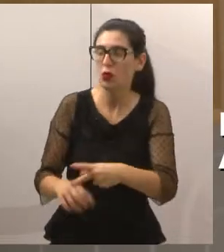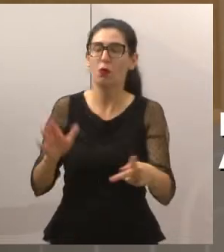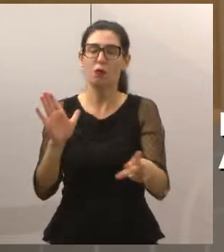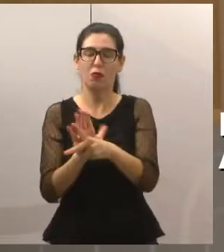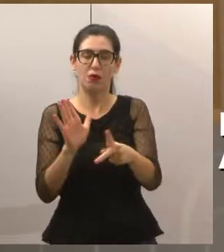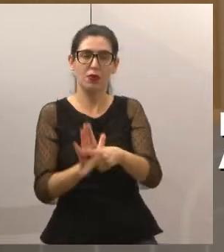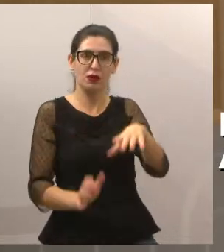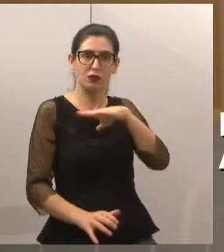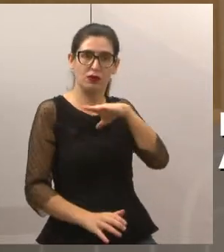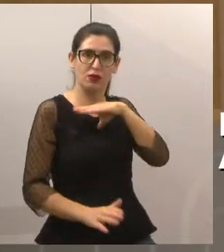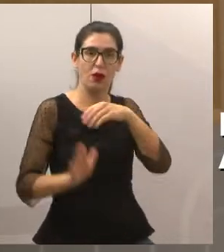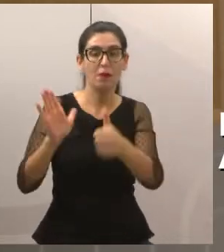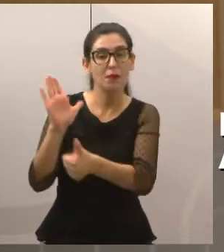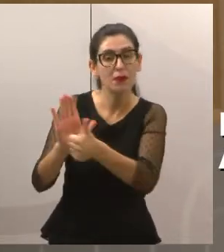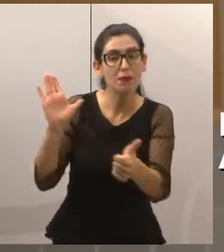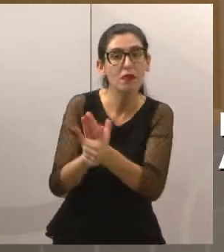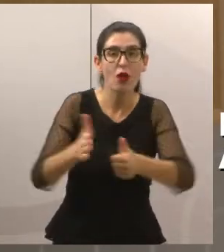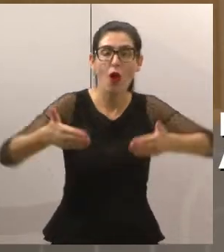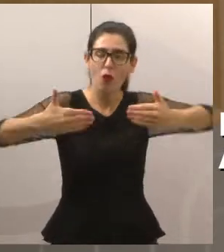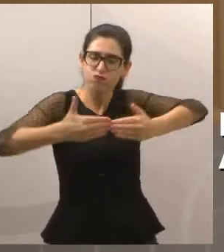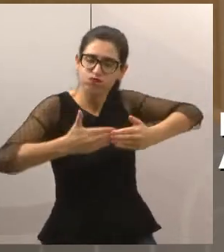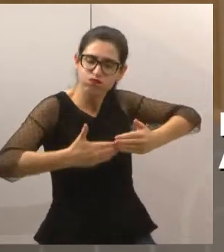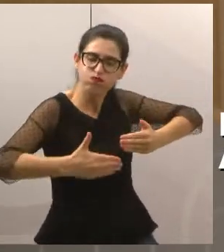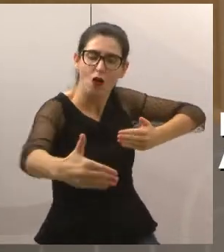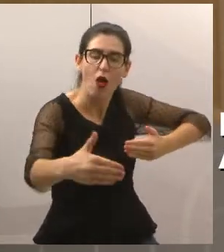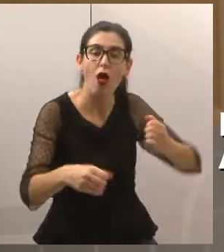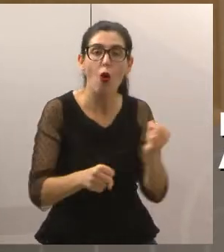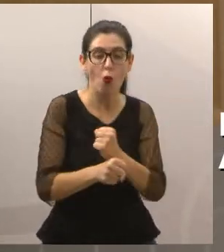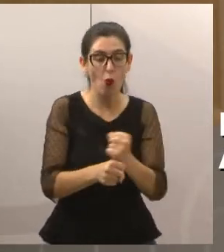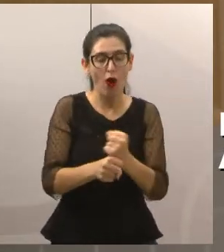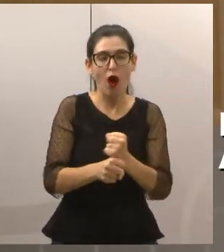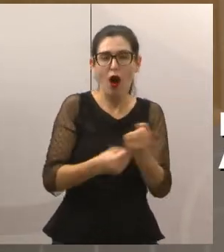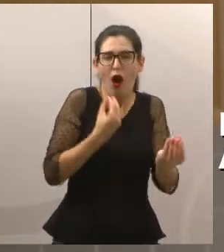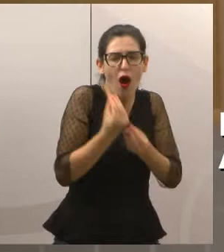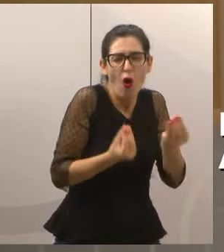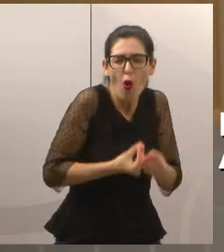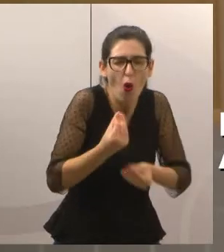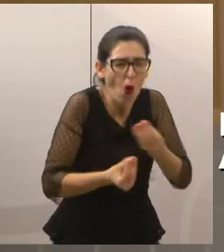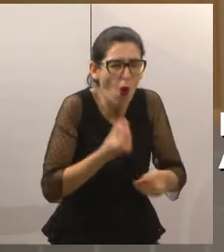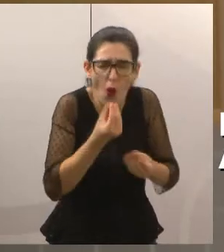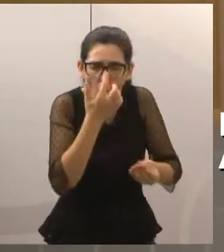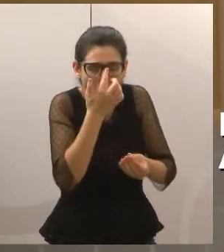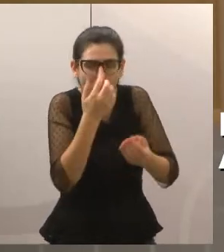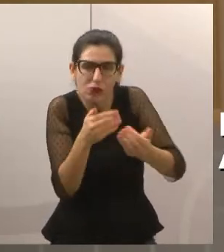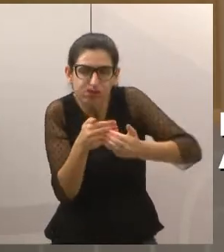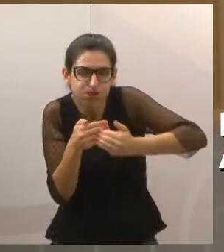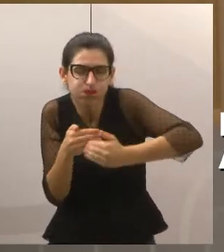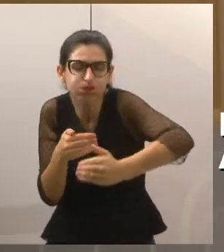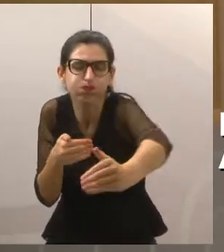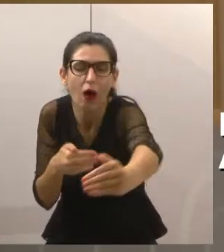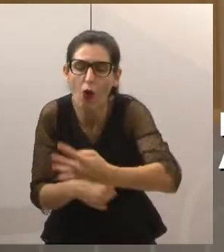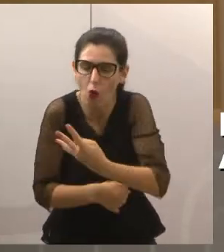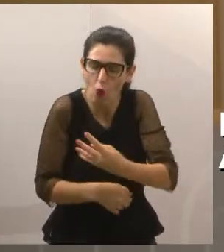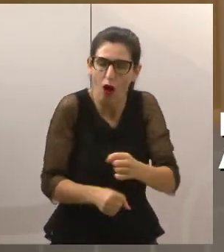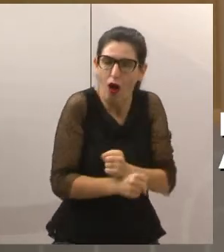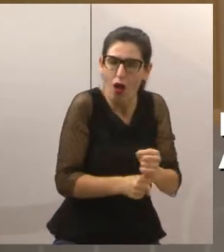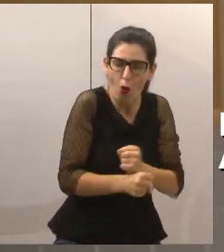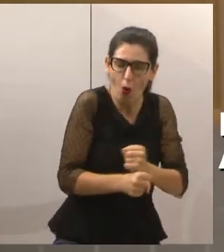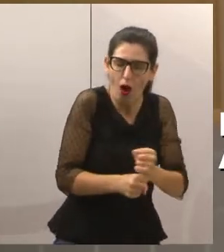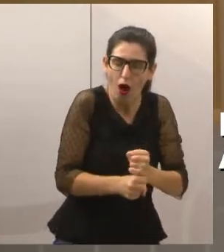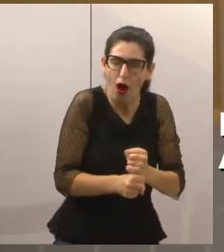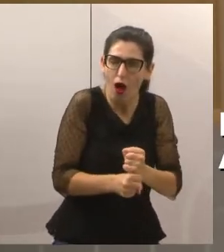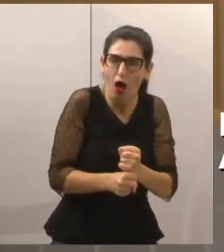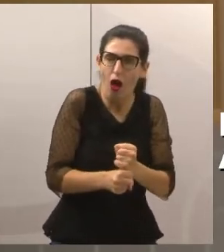A primeira é o Plano Plurianual, que dá as diretrizes, os programas pelo prazo de 4 anos, ou seja,